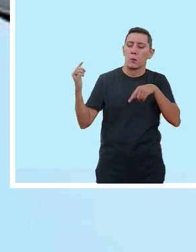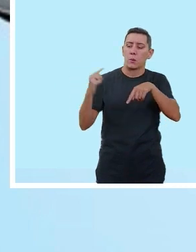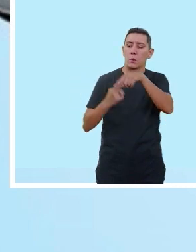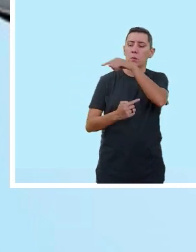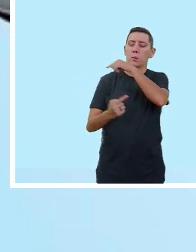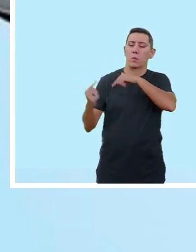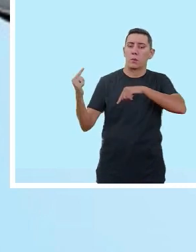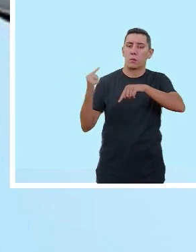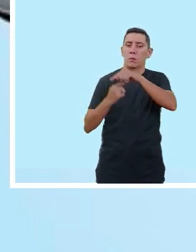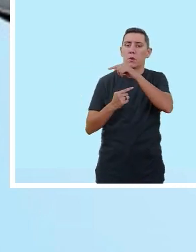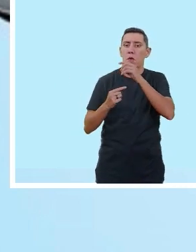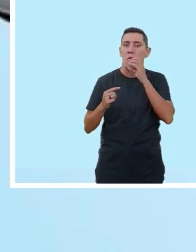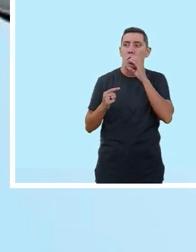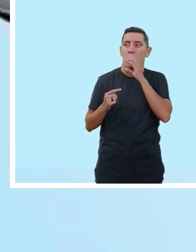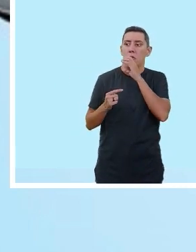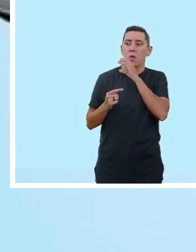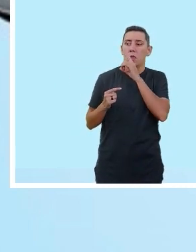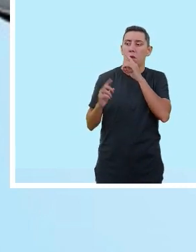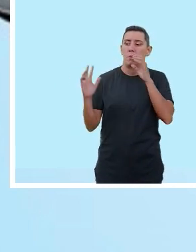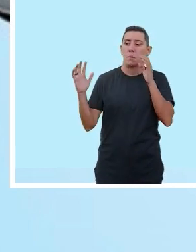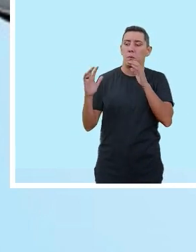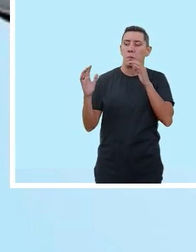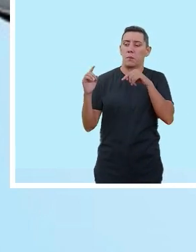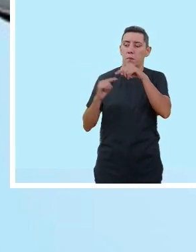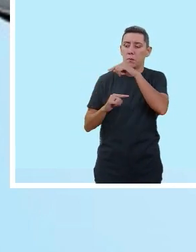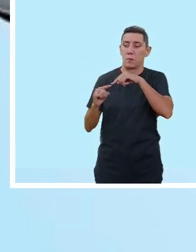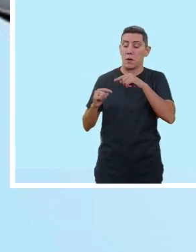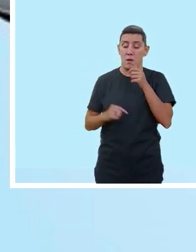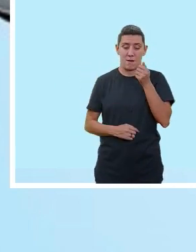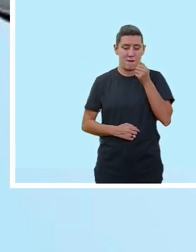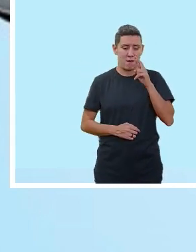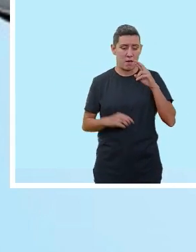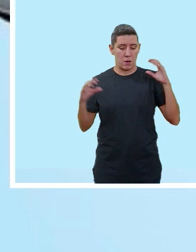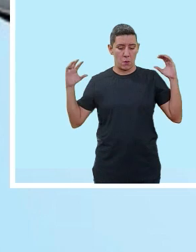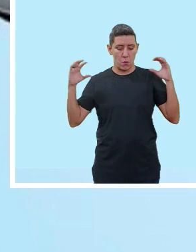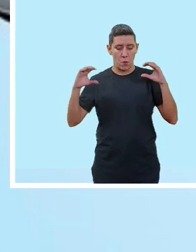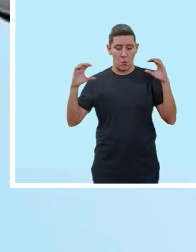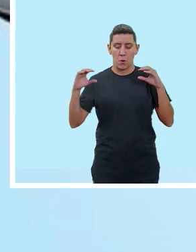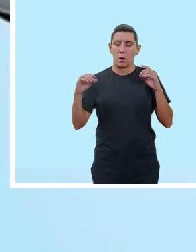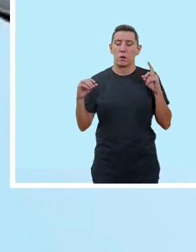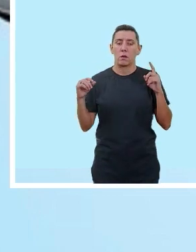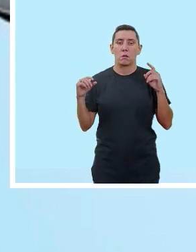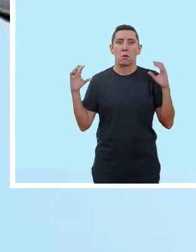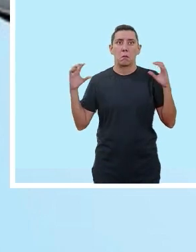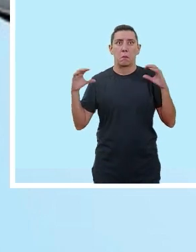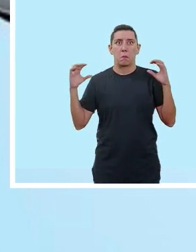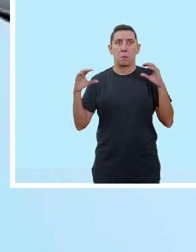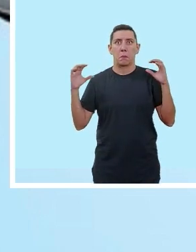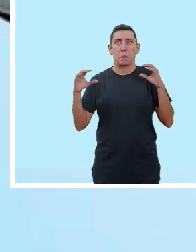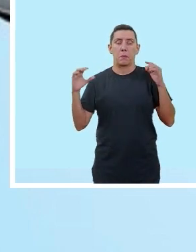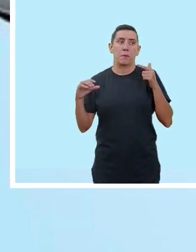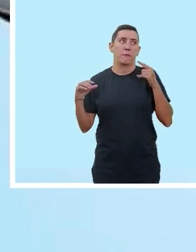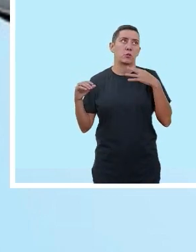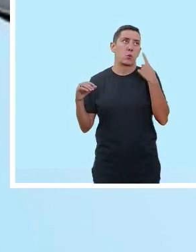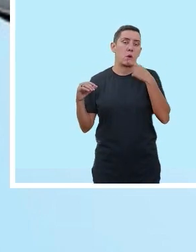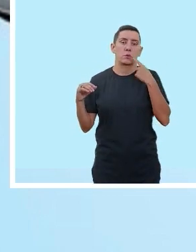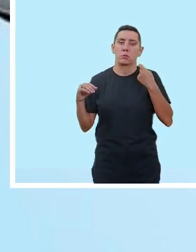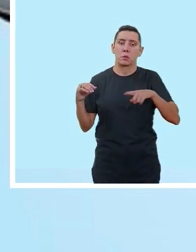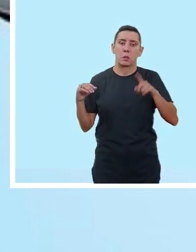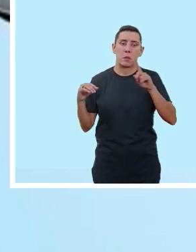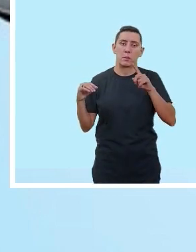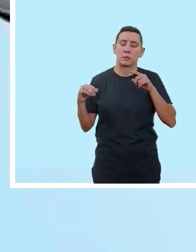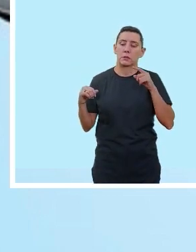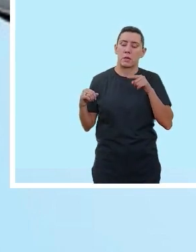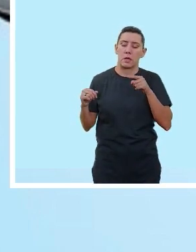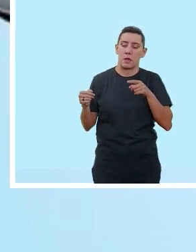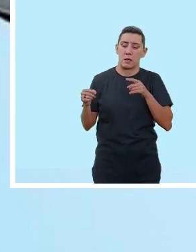ele permite com que o sistema de ar-condicionado trabalhe sob demanda, né? Que ele não fique ligado direto